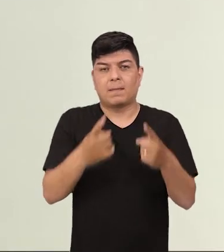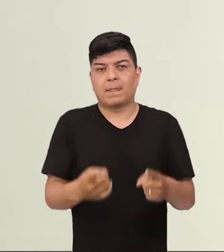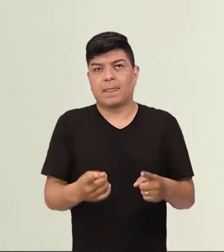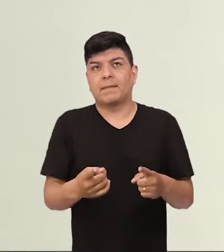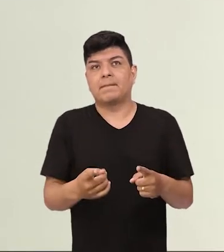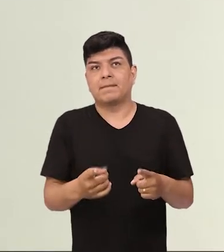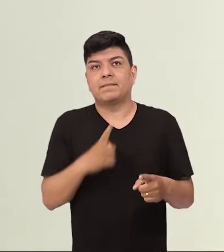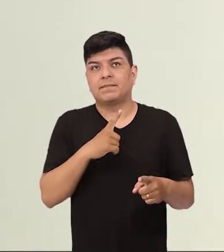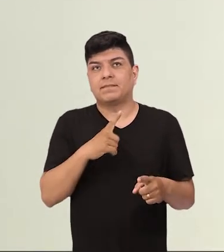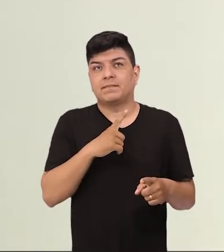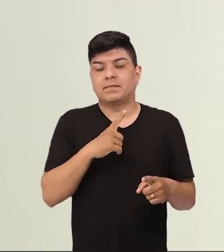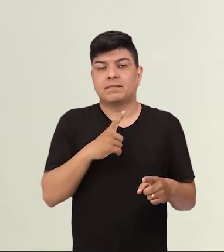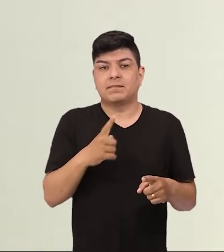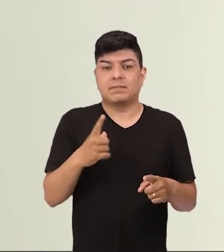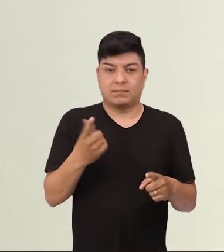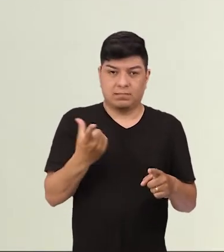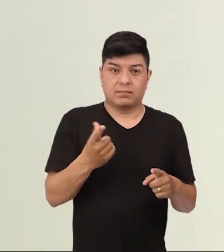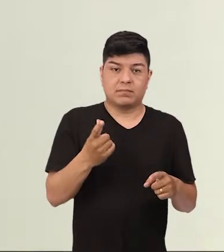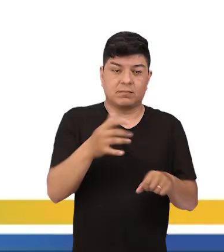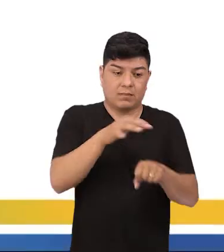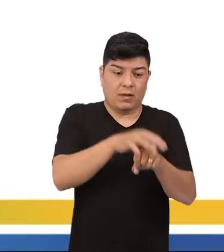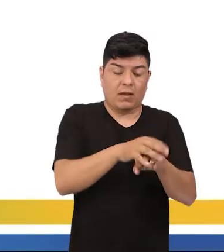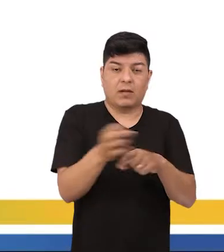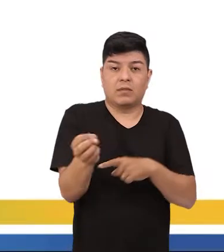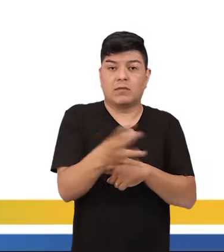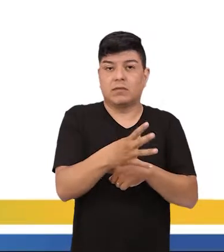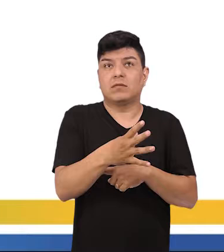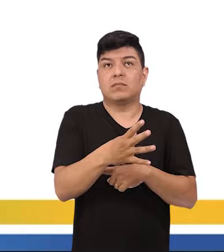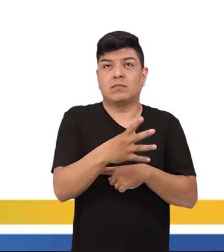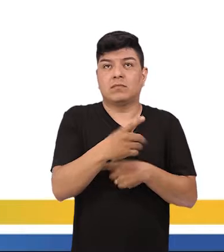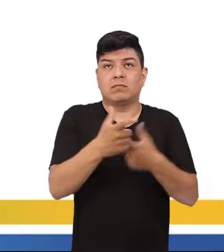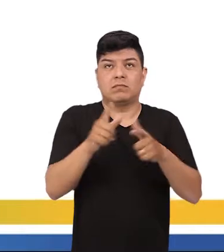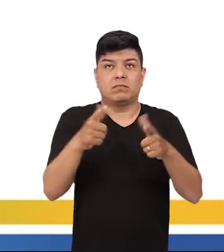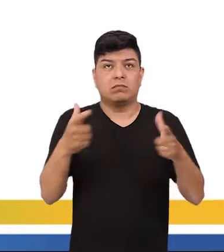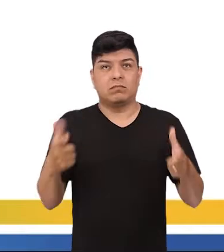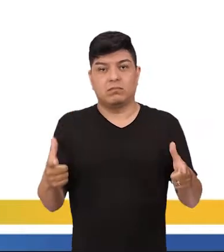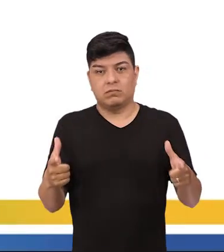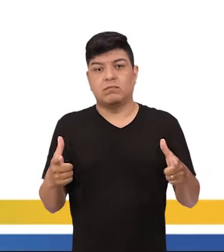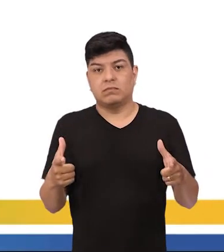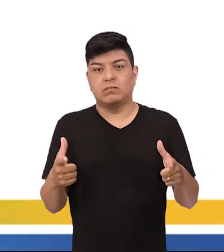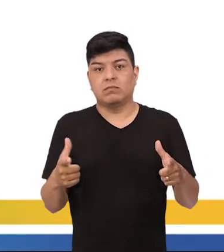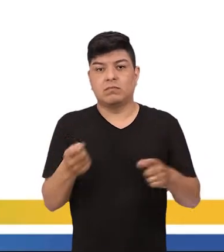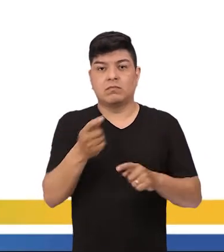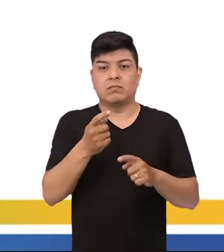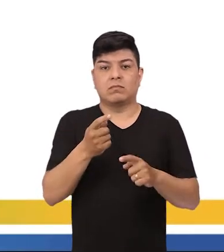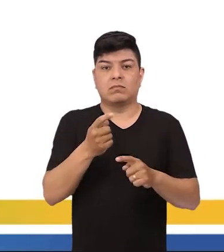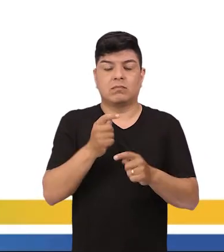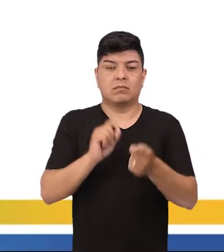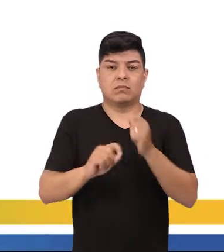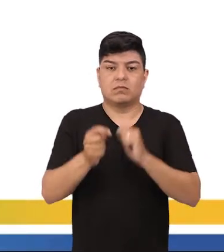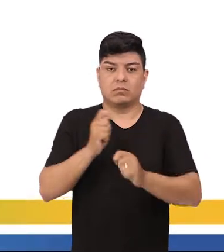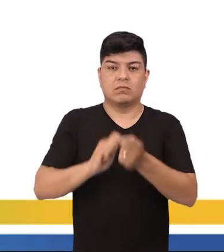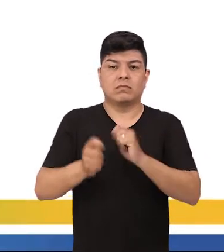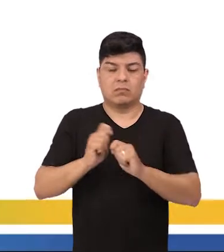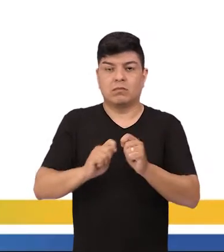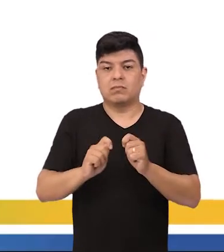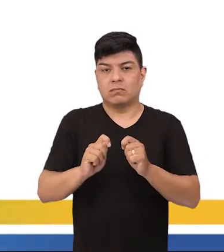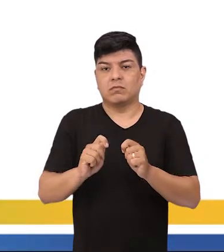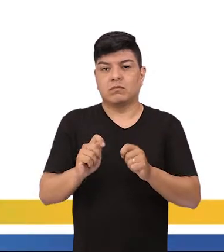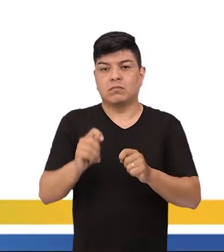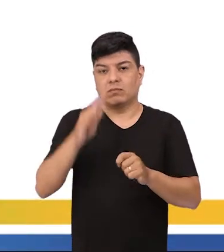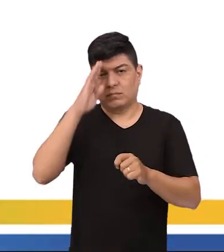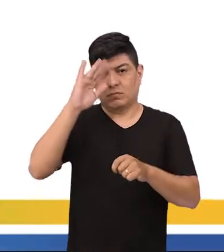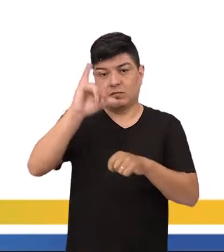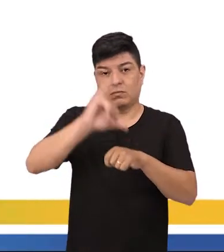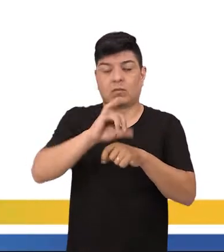contexto nós temos as colônias modernas. Então elas são verdadeiras extensões da economia metropolitana, serviu exclusivamente